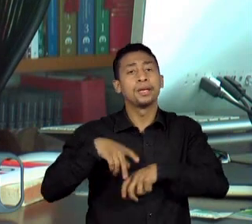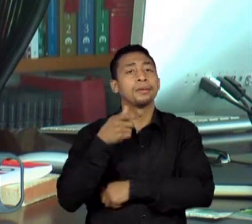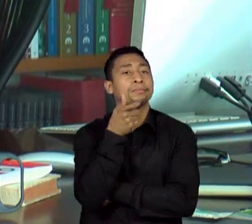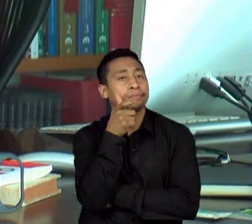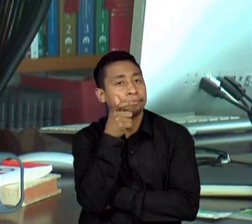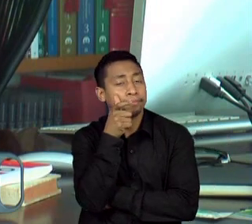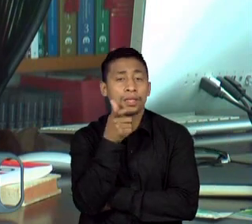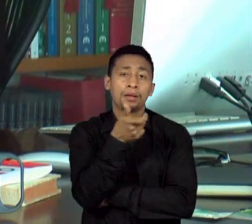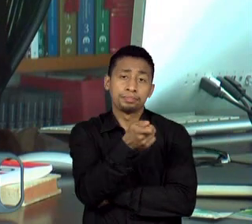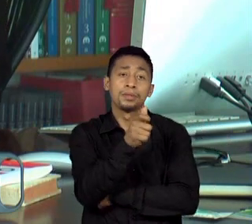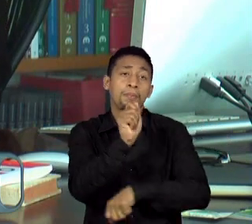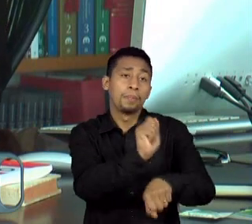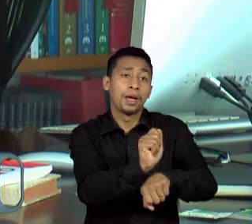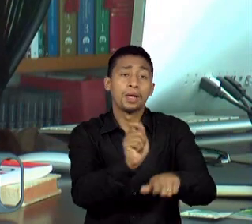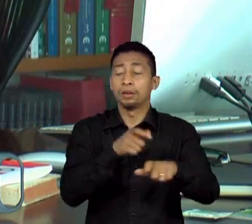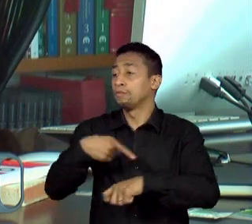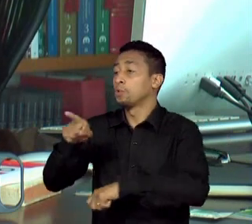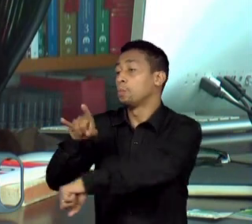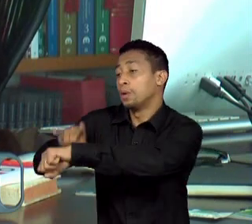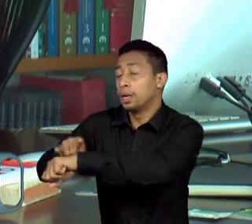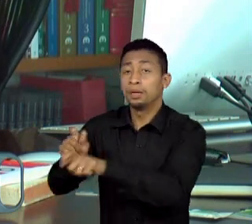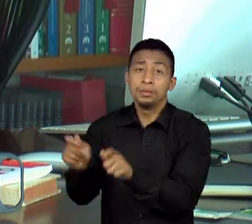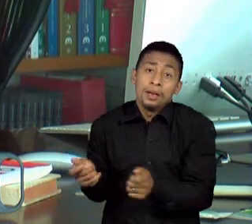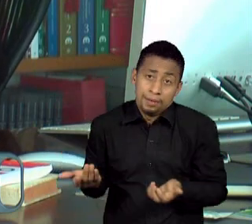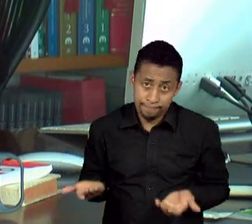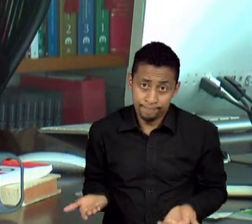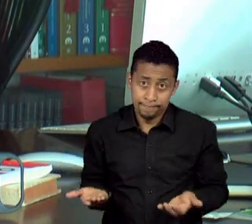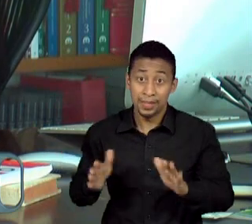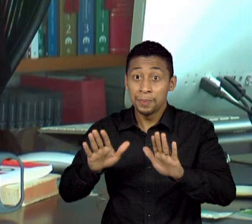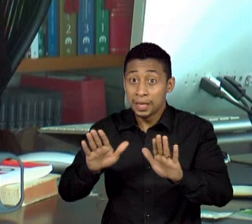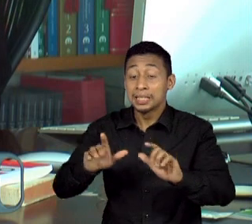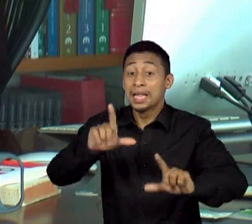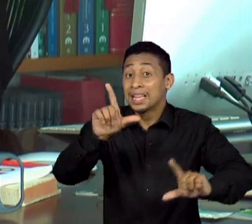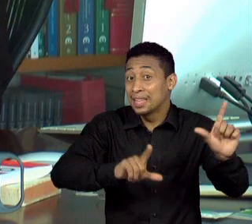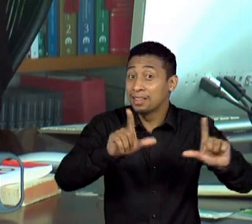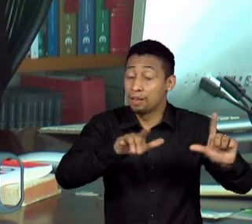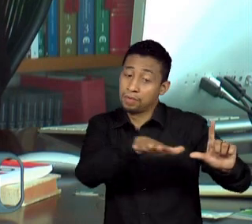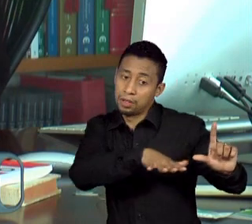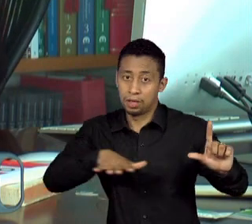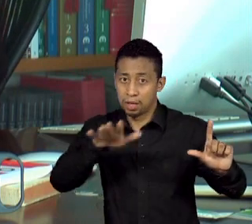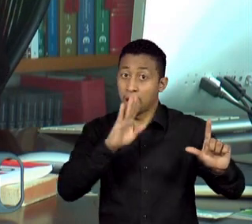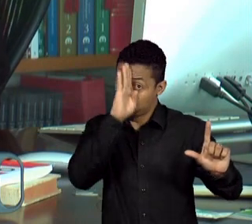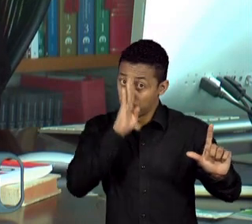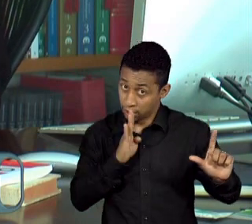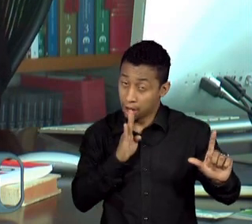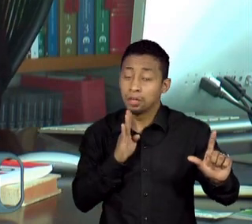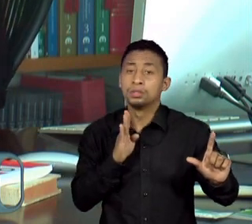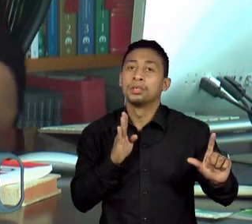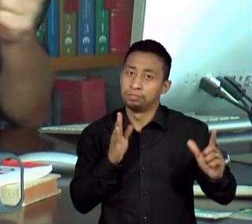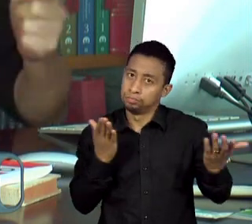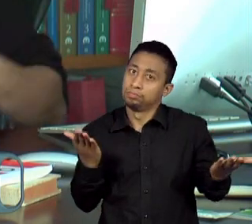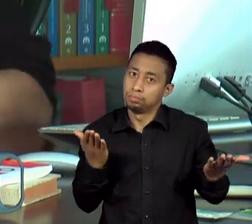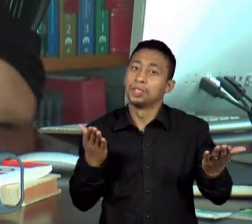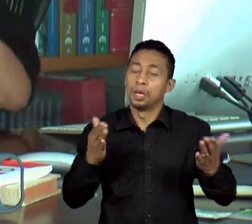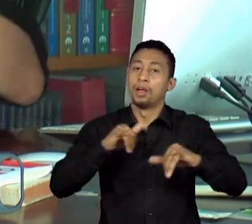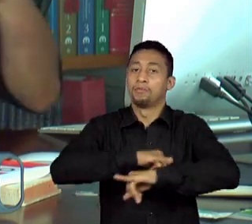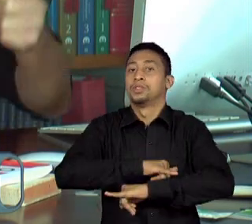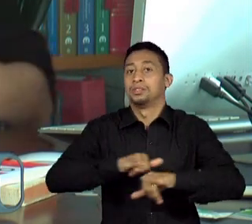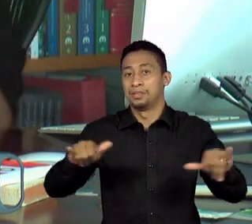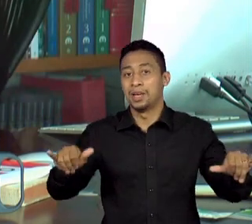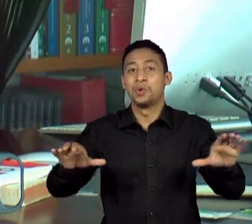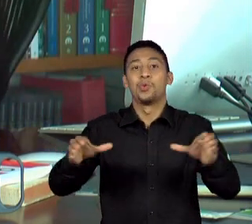filme. Então a maneira como se vê que é distinta. Claro que quem faz TV aberta sabe que está falando para um público